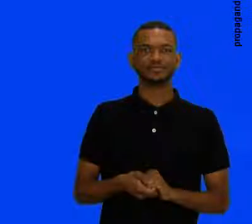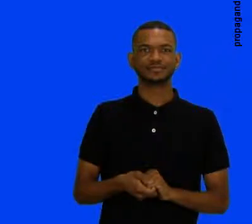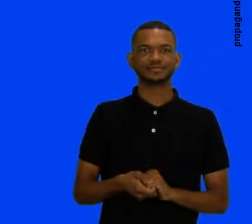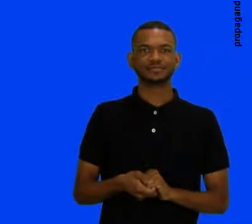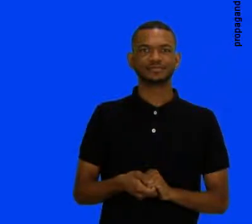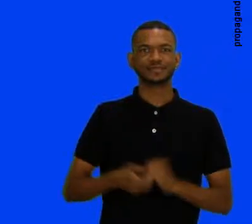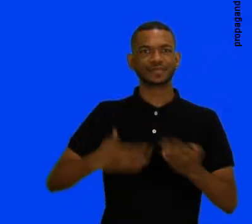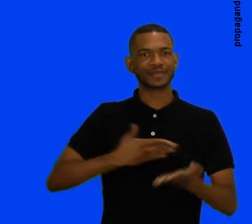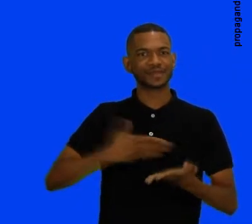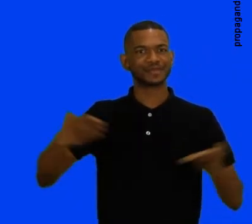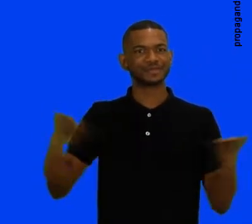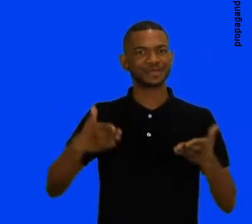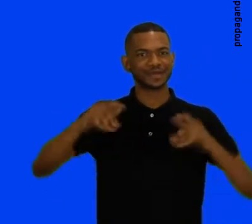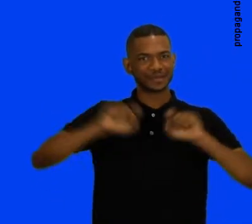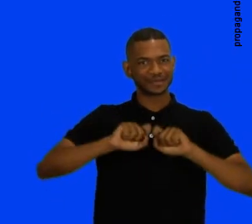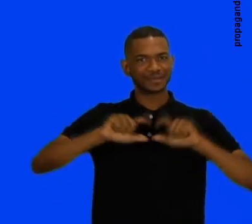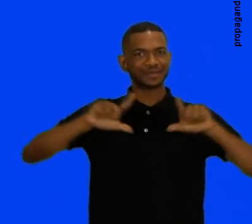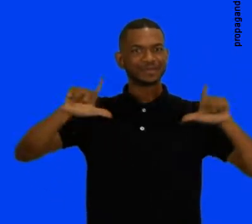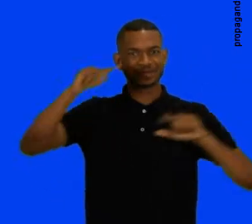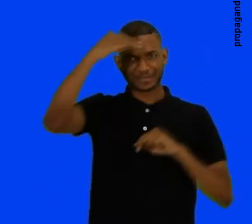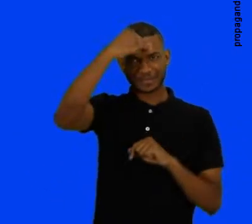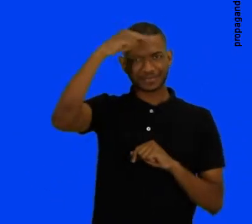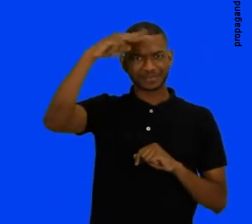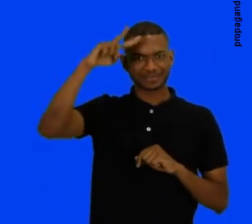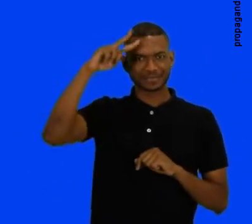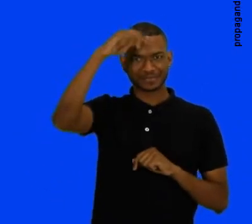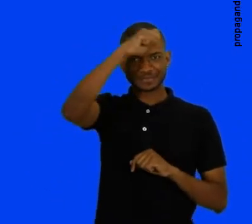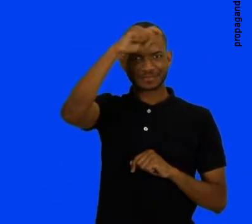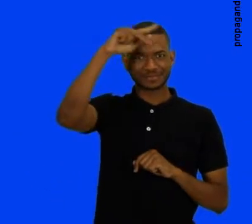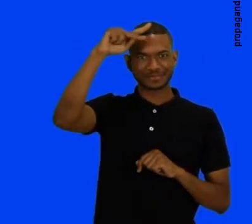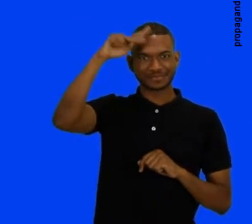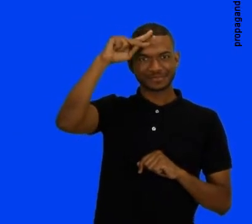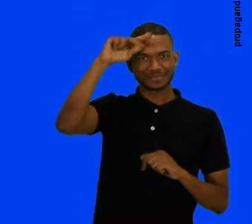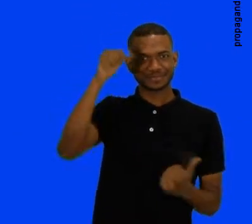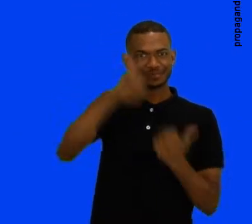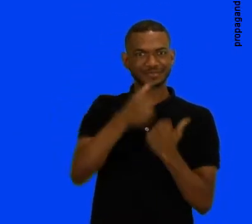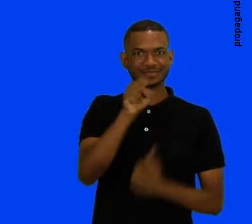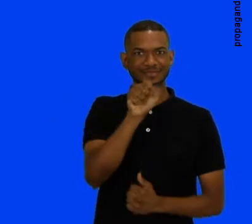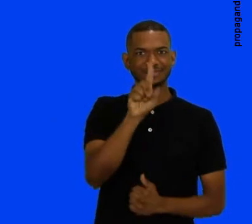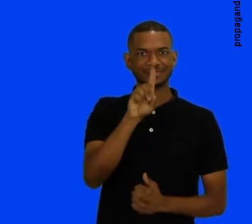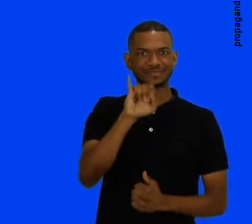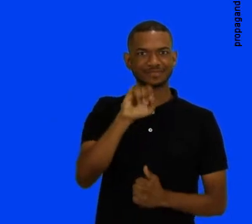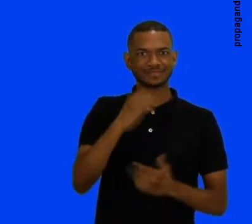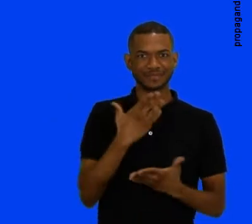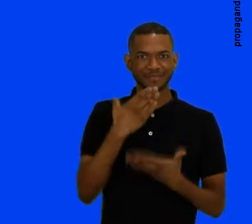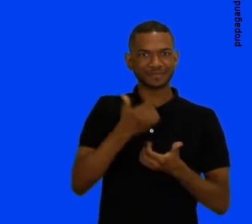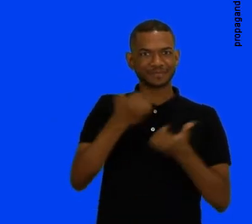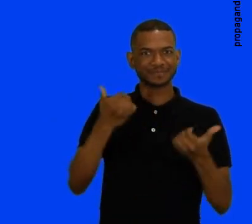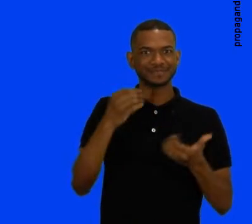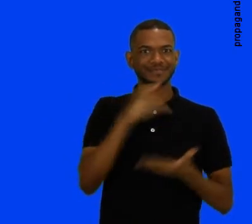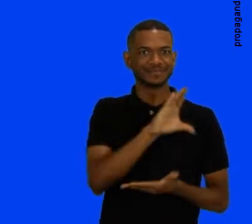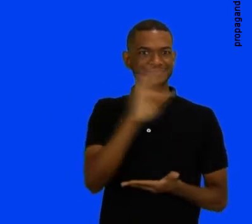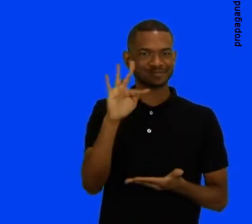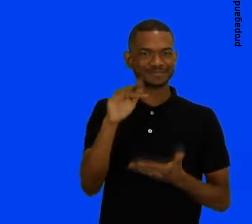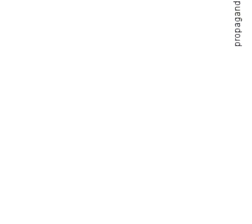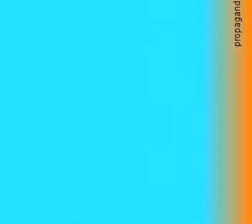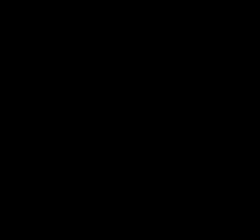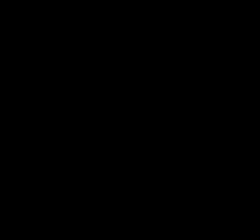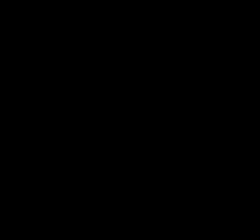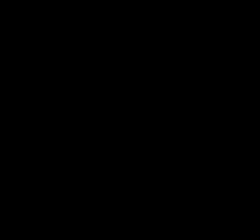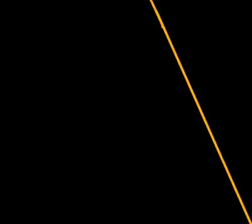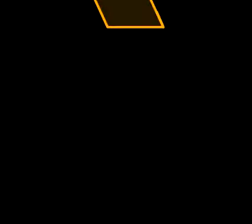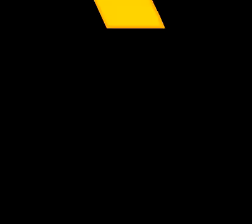E aí começa agora o programa do Dr Marcos Prefeito e sadilo pra ver se é bem melhor para